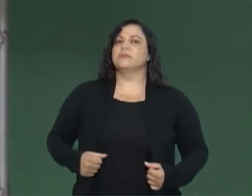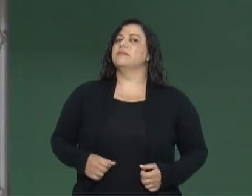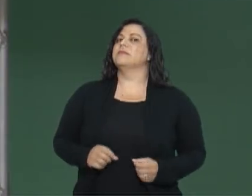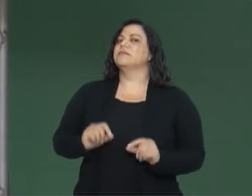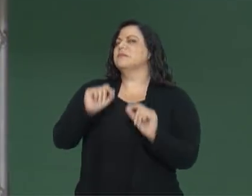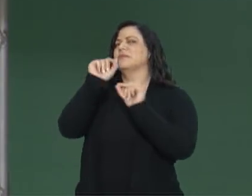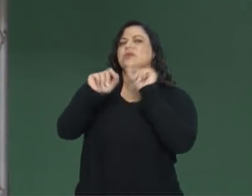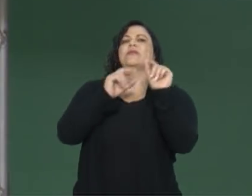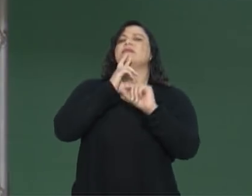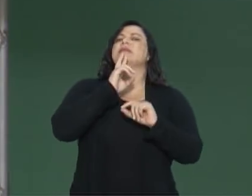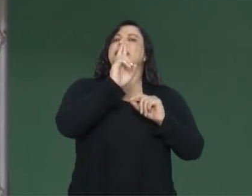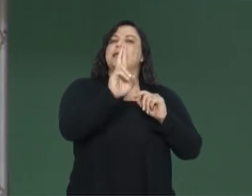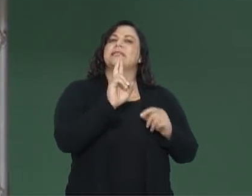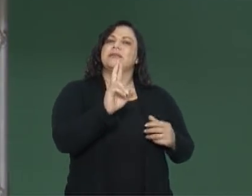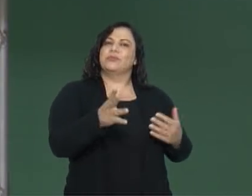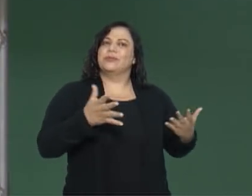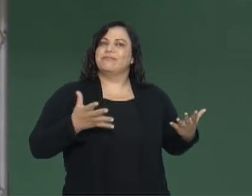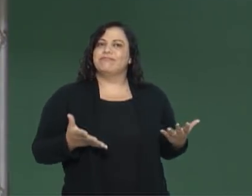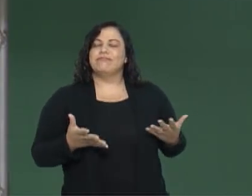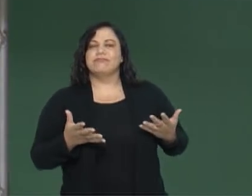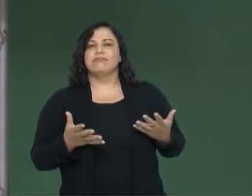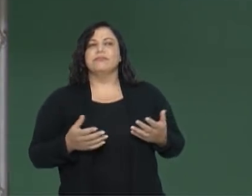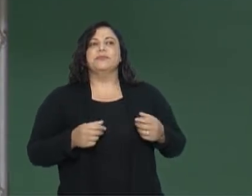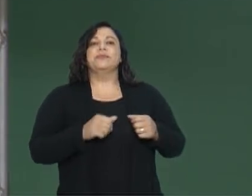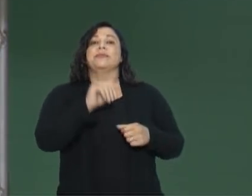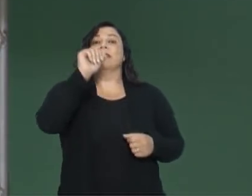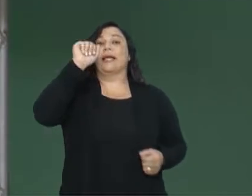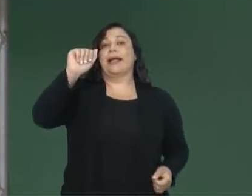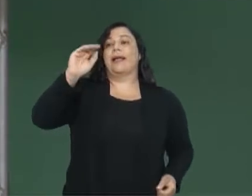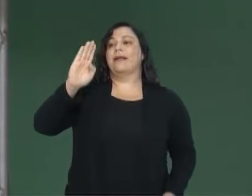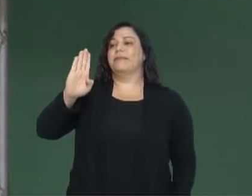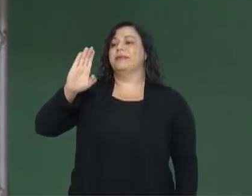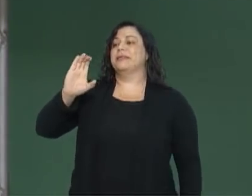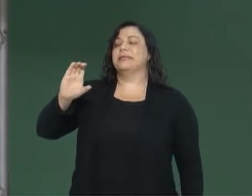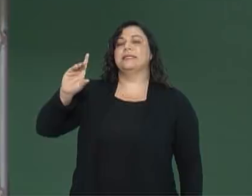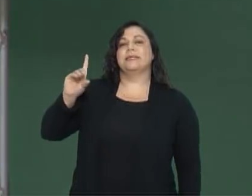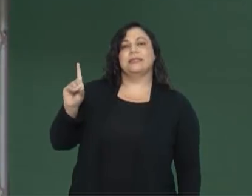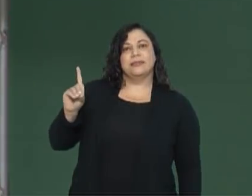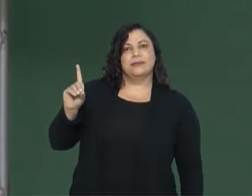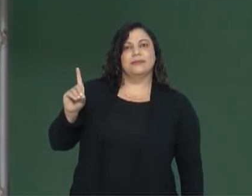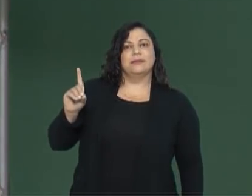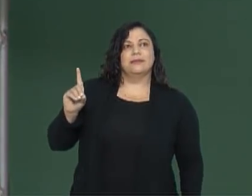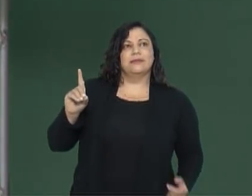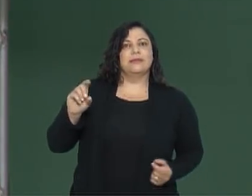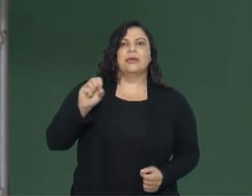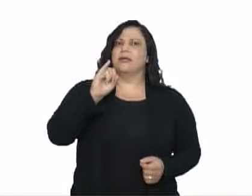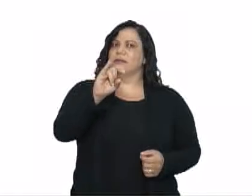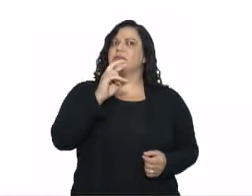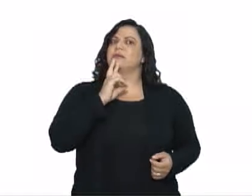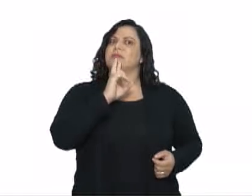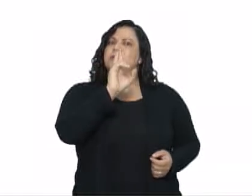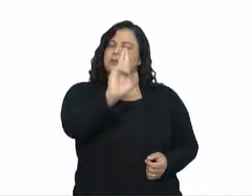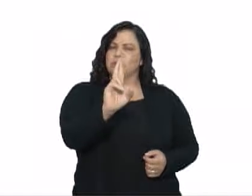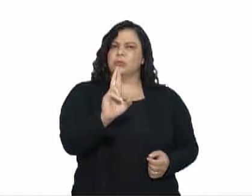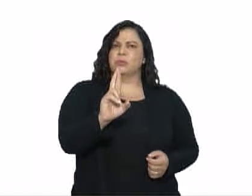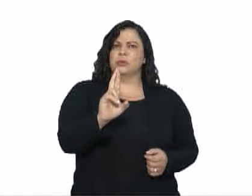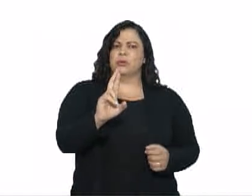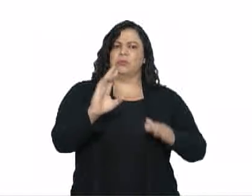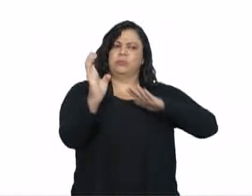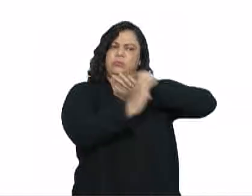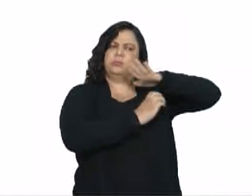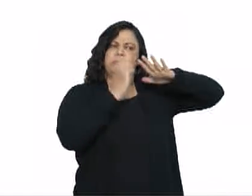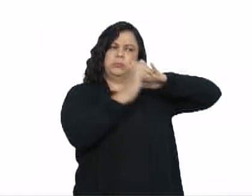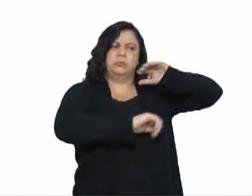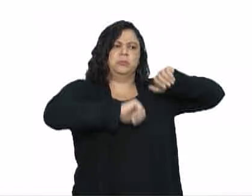O que você respondeu? Entre A, B, C e D? Se você respondeu por serem altamente